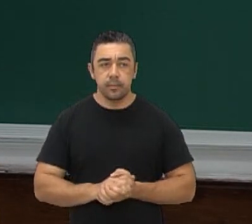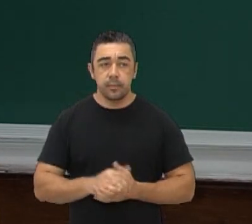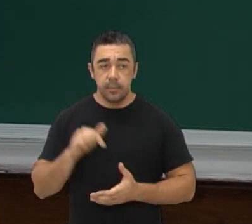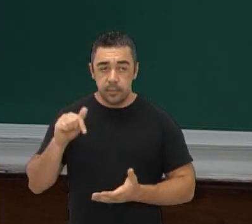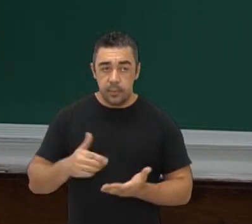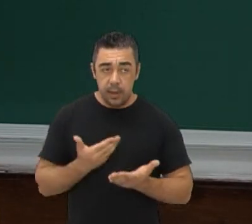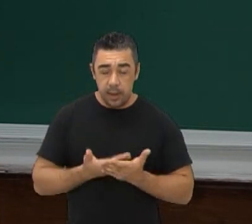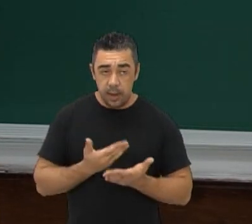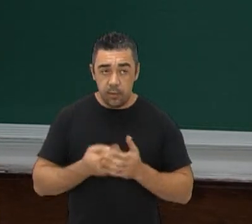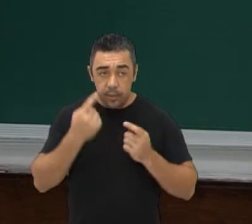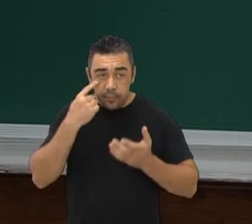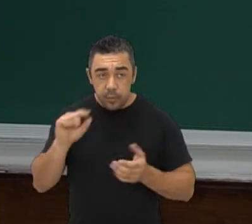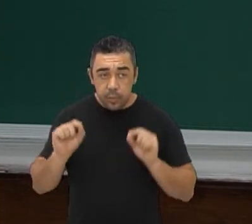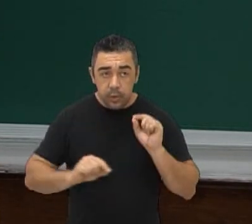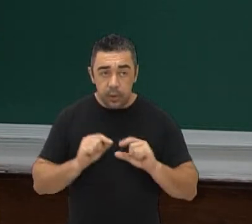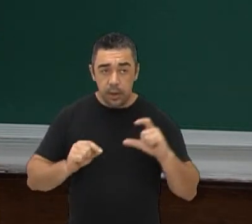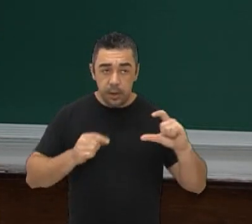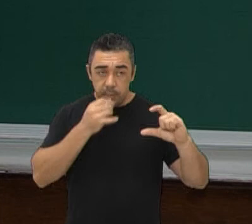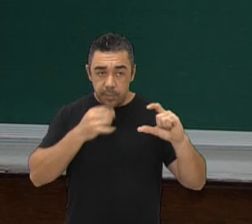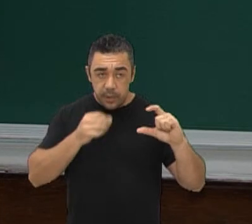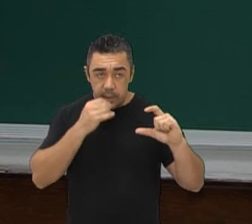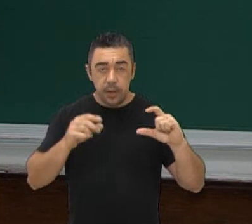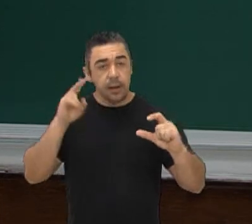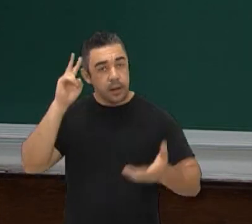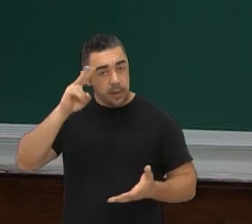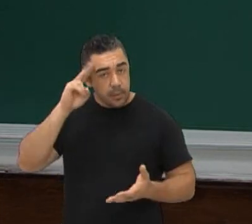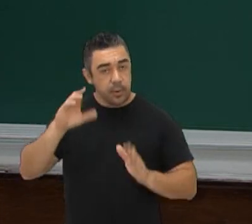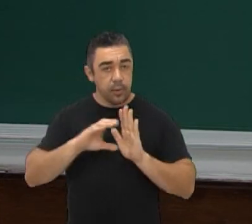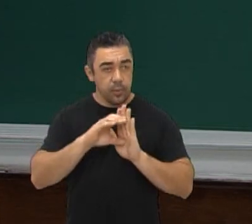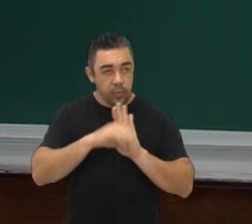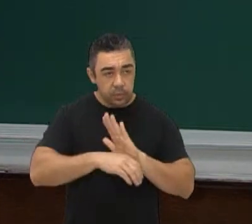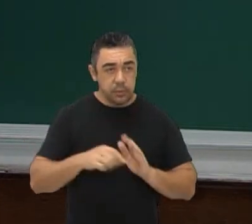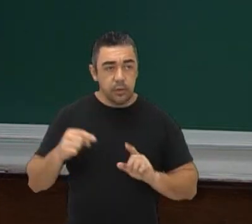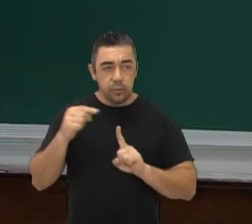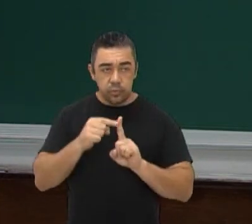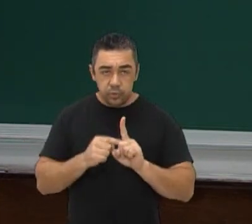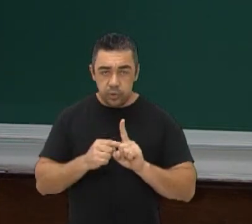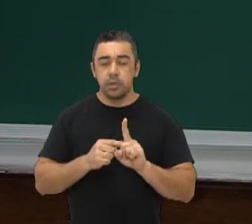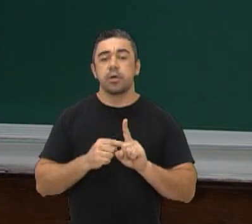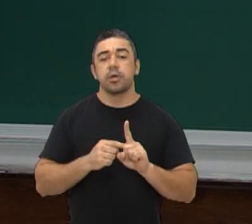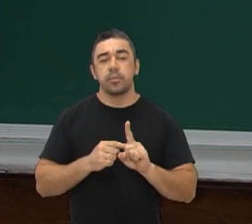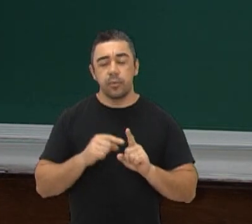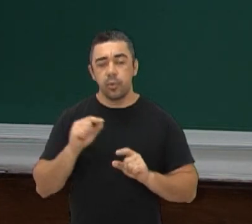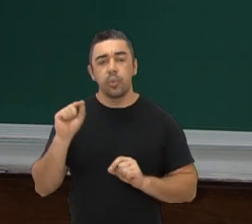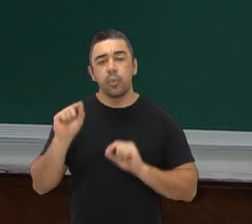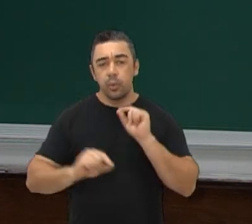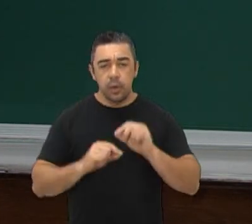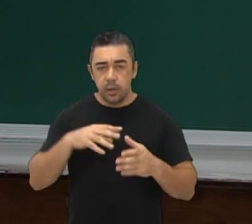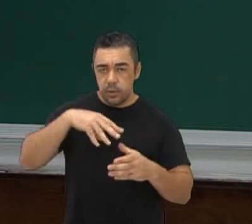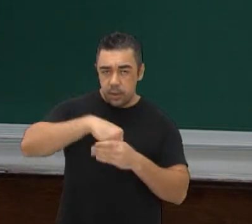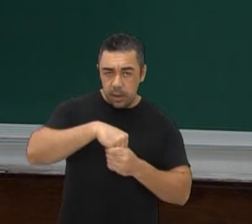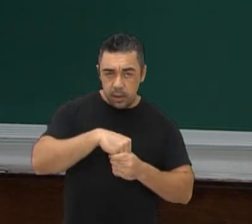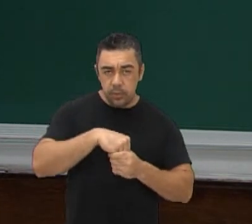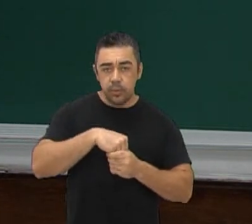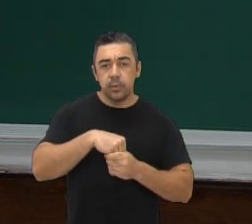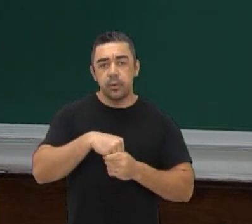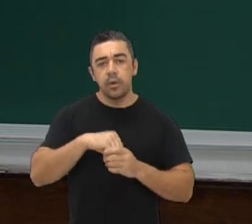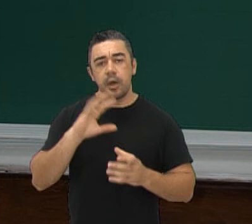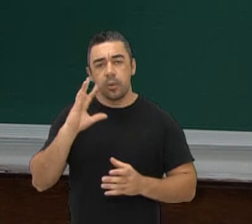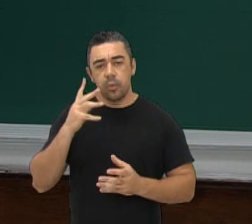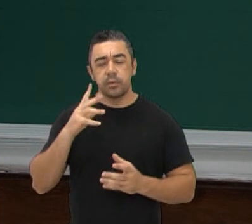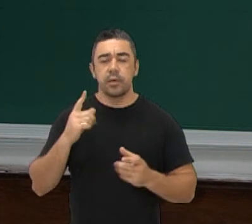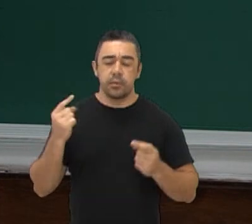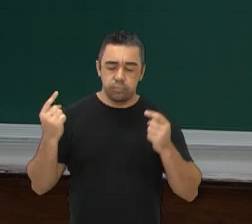Nessa aula, então, falamos sobre pilhas e podemos relembrar esses conceitos, os tipos de pilhas, as partes que fazem dela,